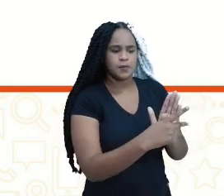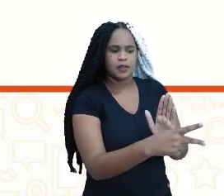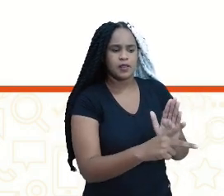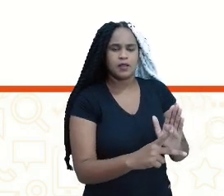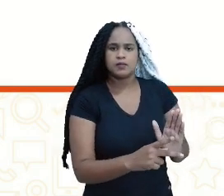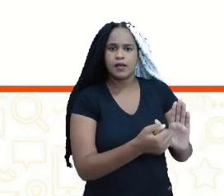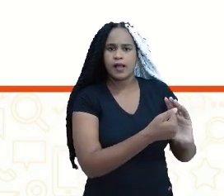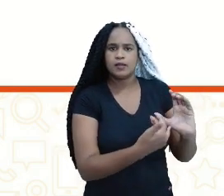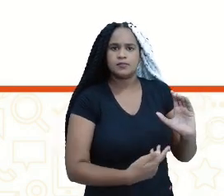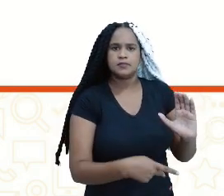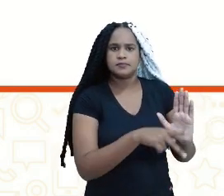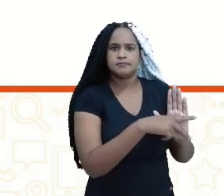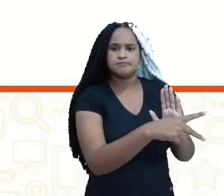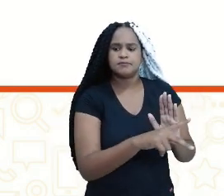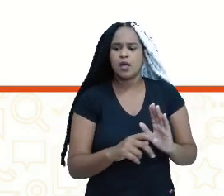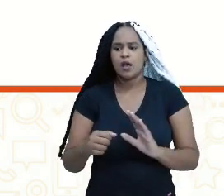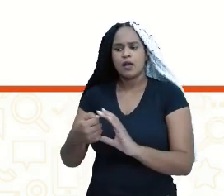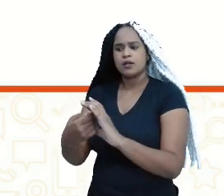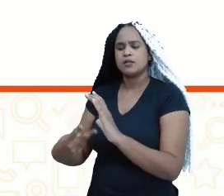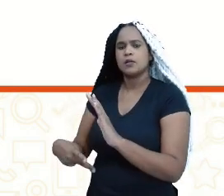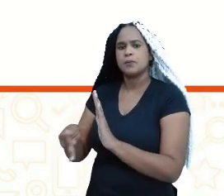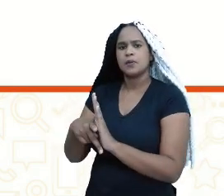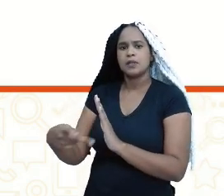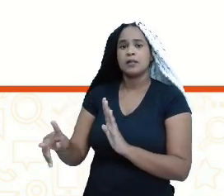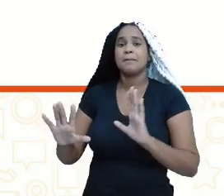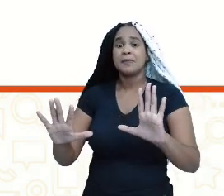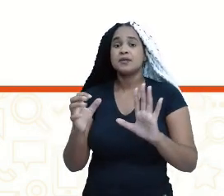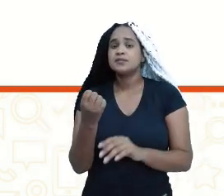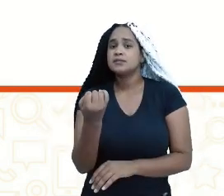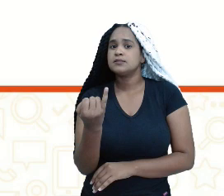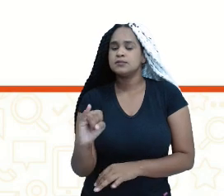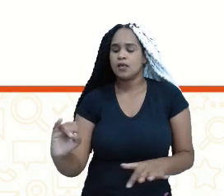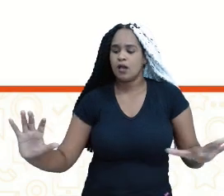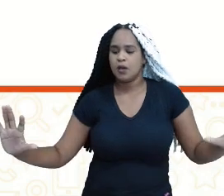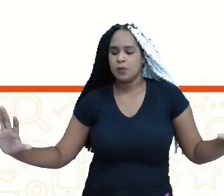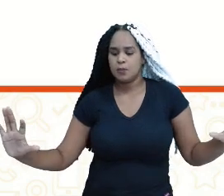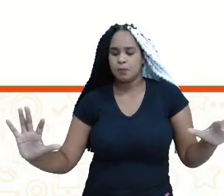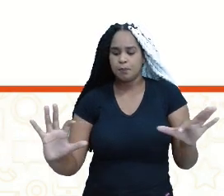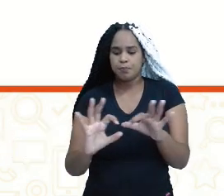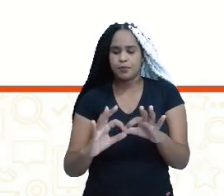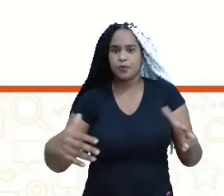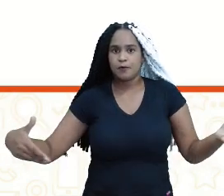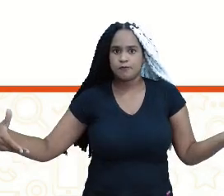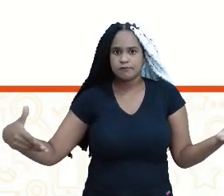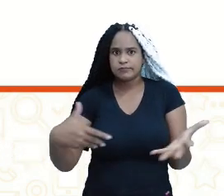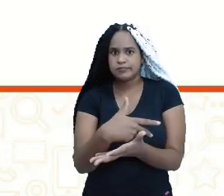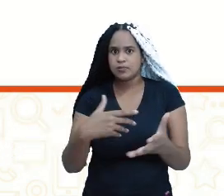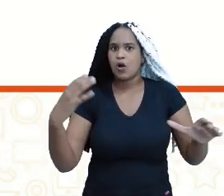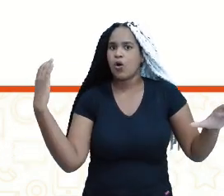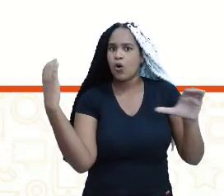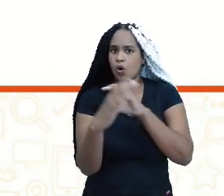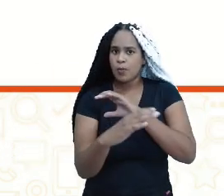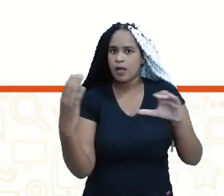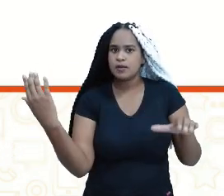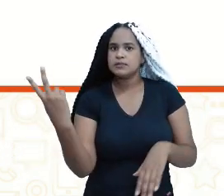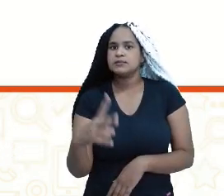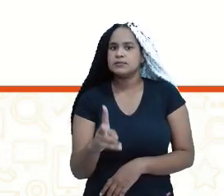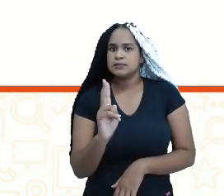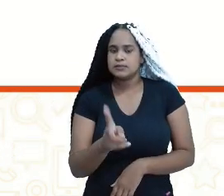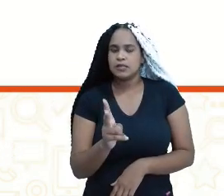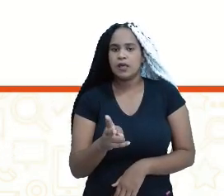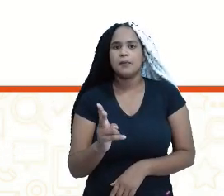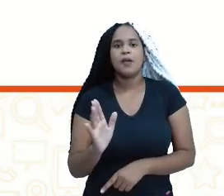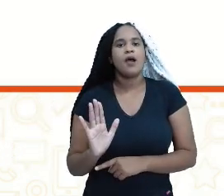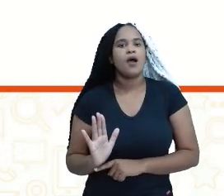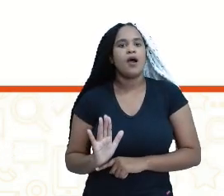que se juntas, né, que se numa comunicação produtiva, numa interação sistemática e regular, vai gerar